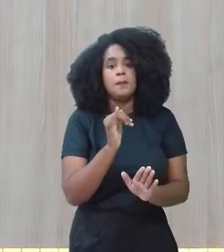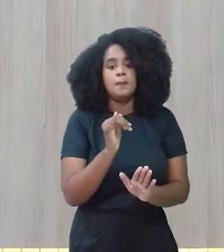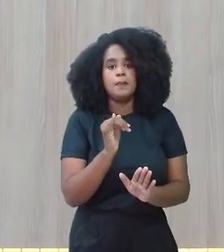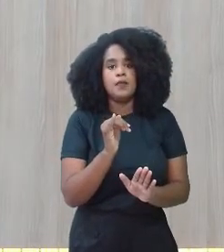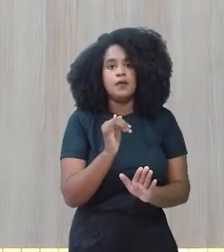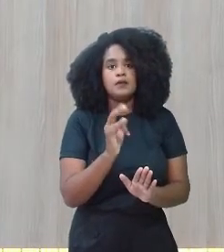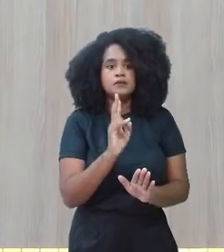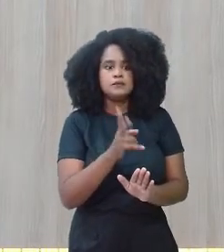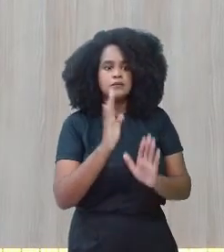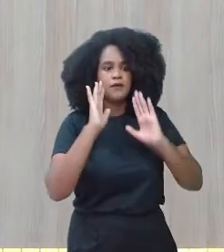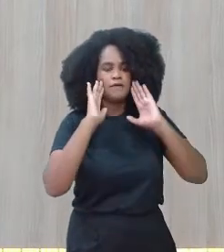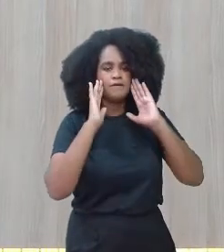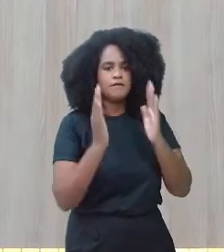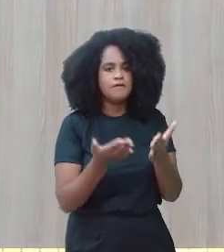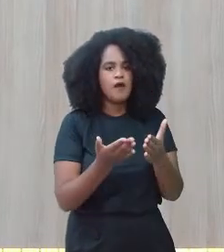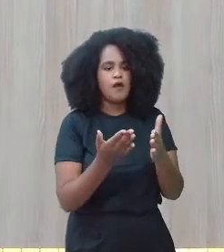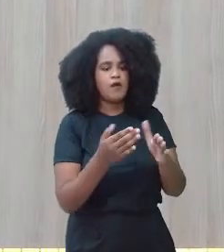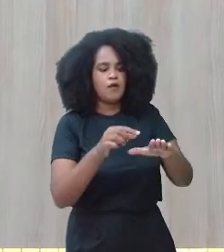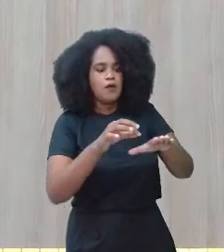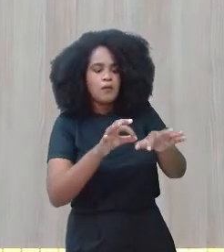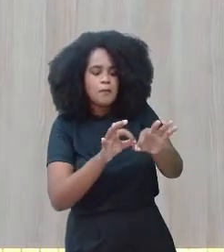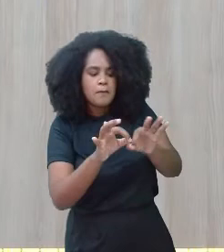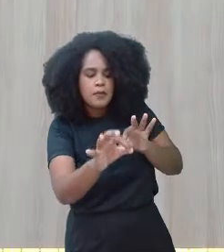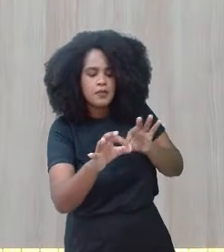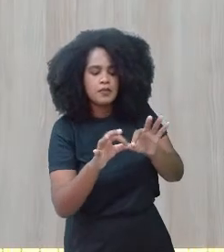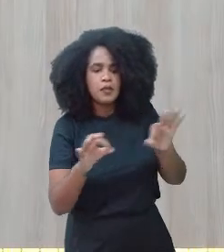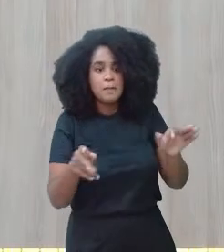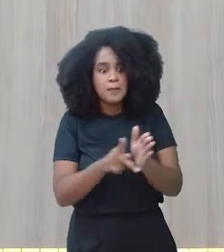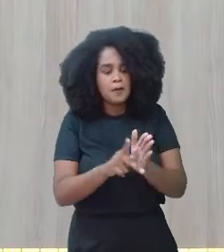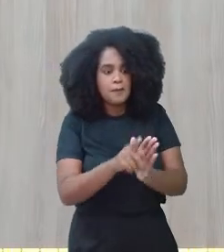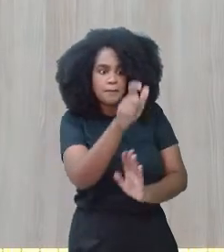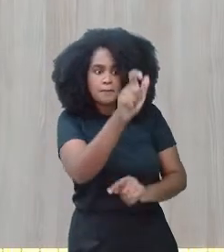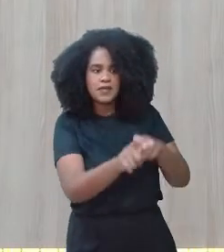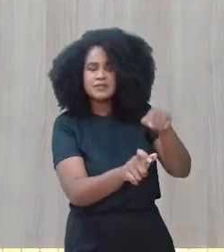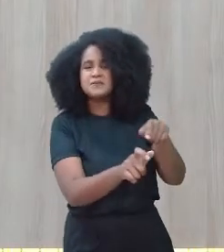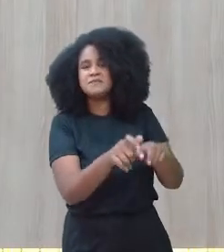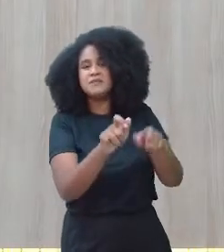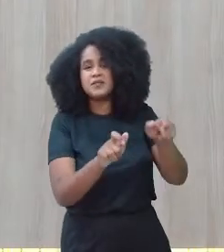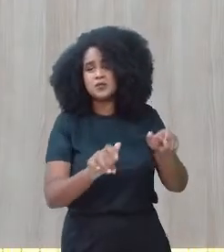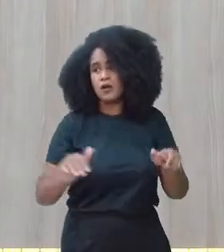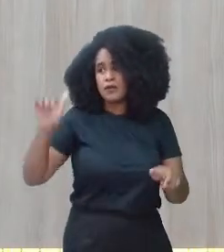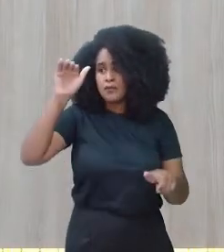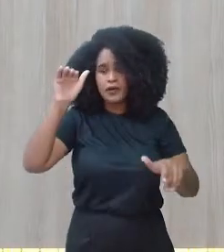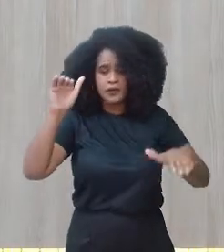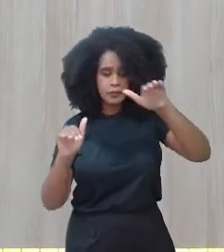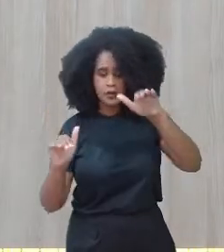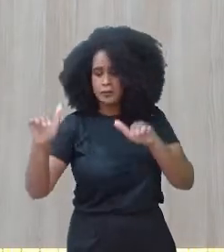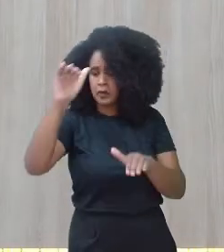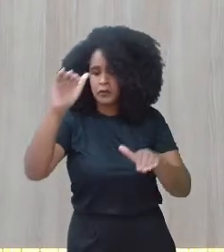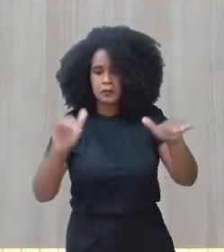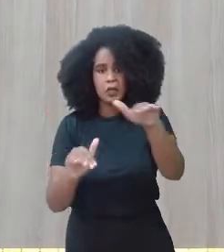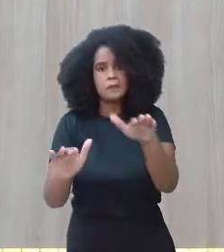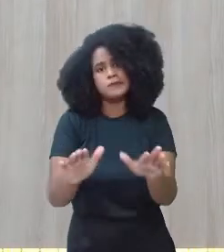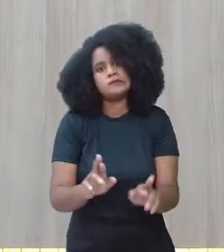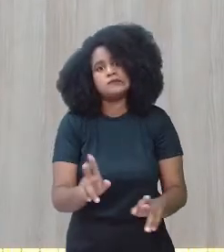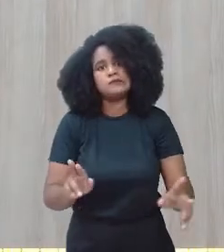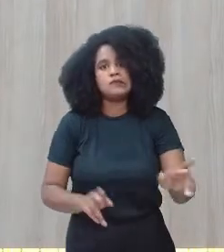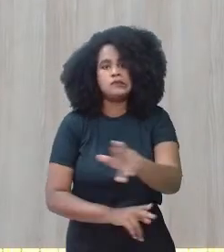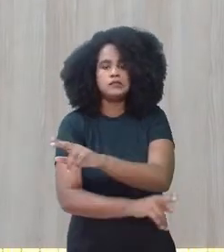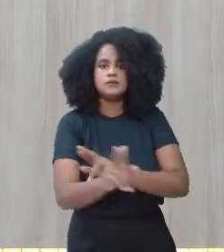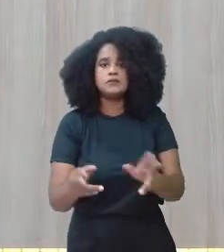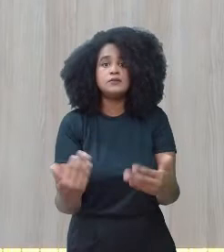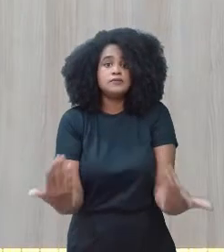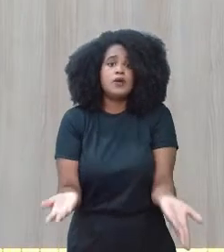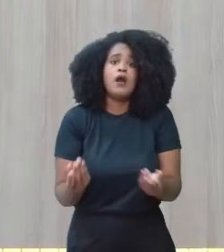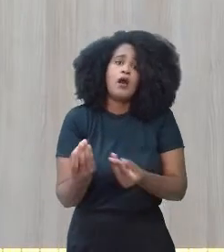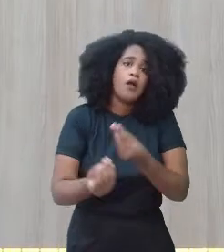pessoas são de vários tamanhos, têm medidas diferentes em seus comprimentos de passo, de pé, do palmo, não é? Então, como é que a gente vai